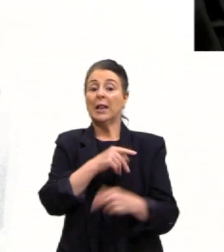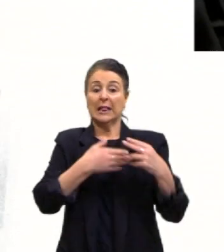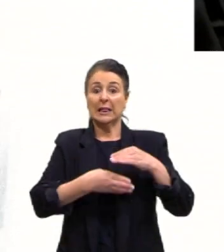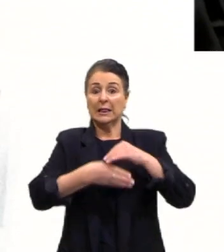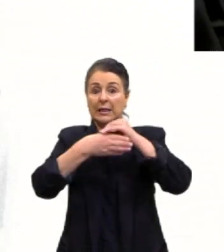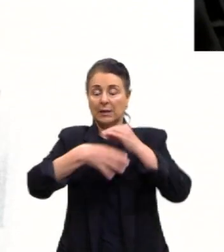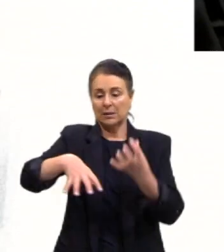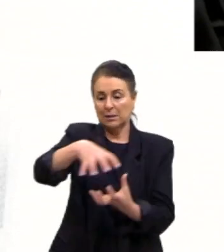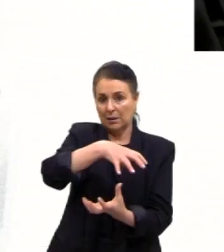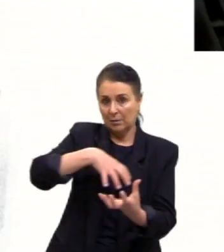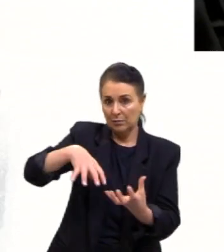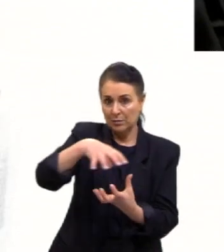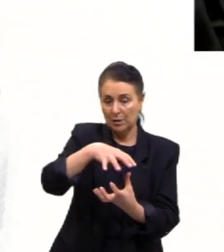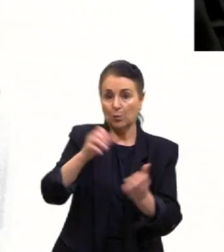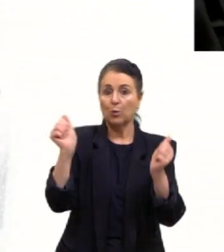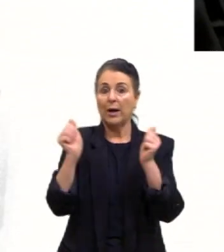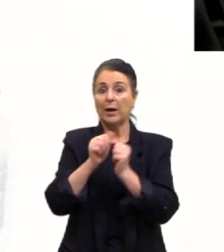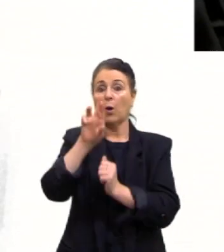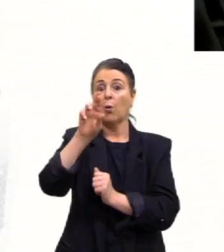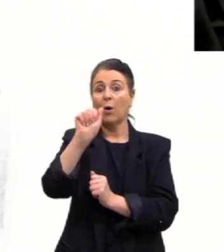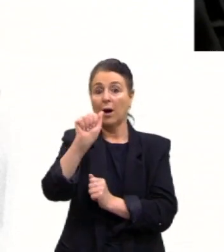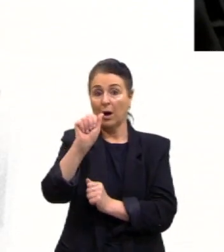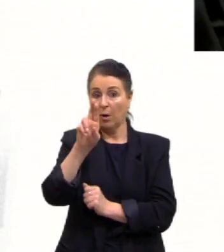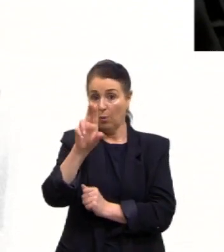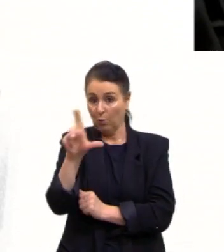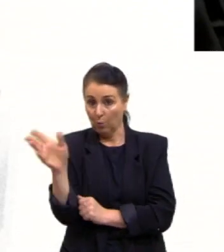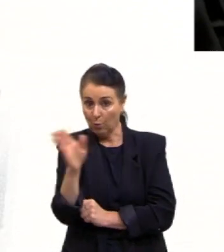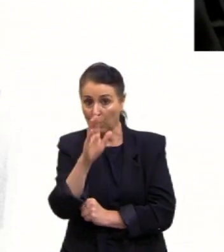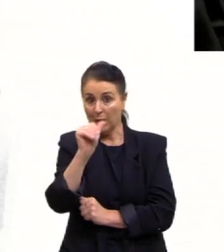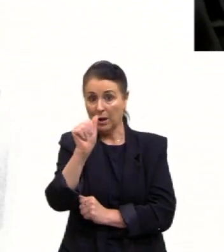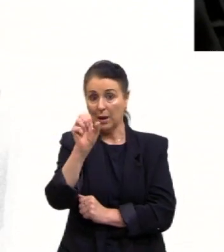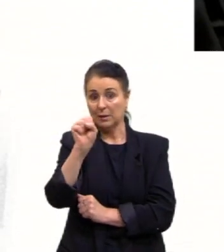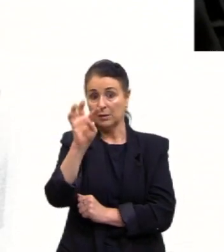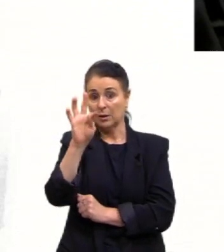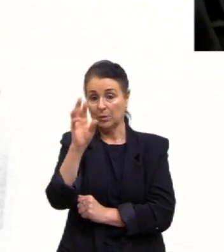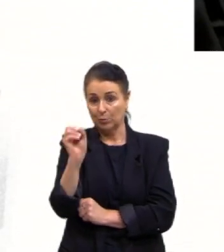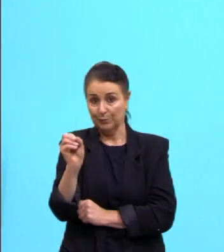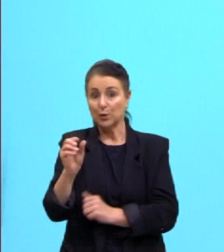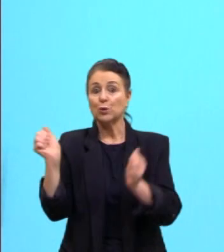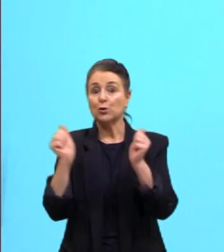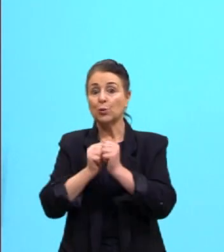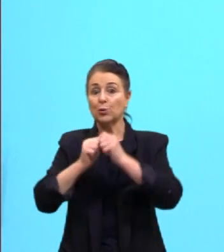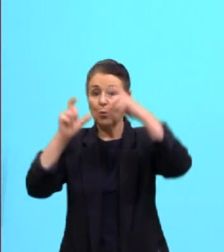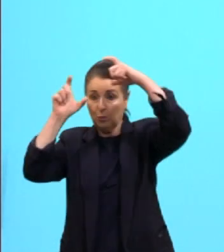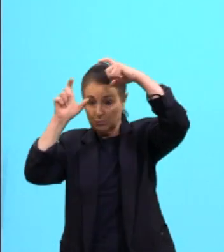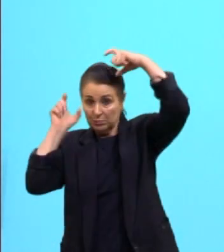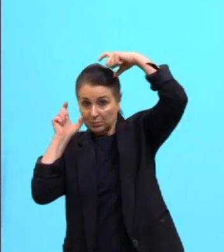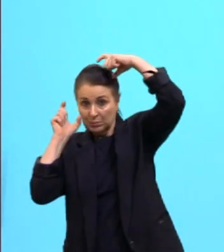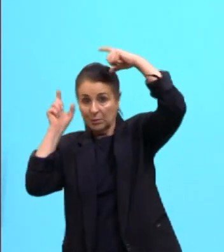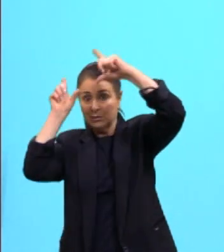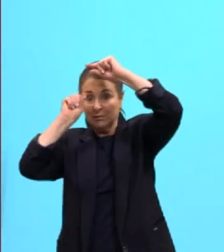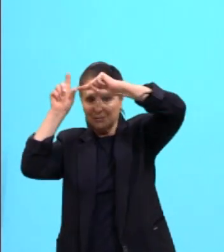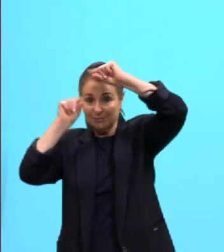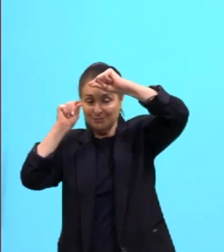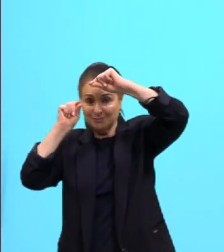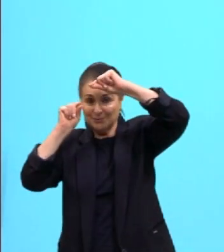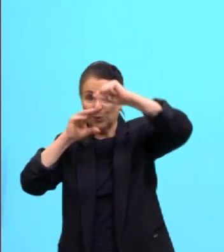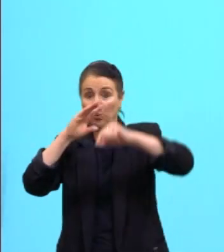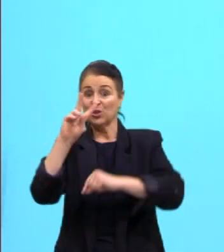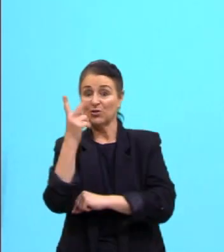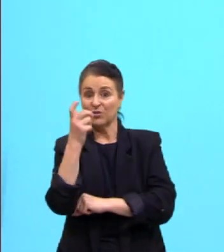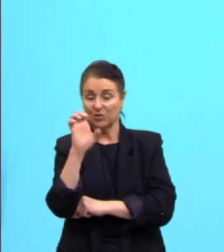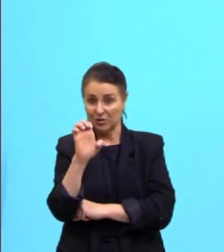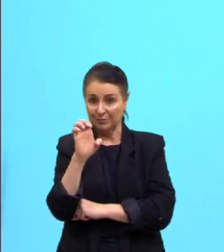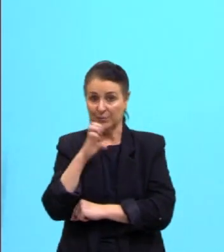ao lado de Ernesto Che Guevara né um famoso médico argentino que foi também um comandante da revolução se envolve